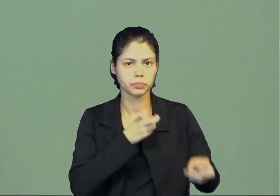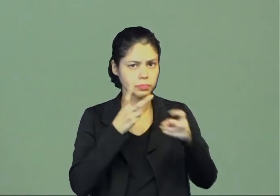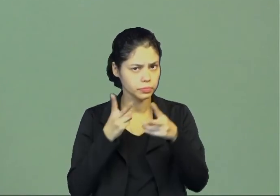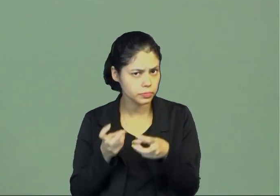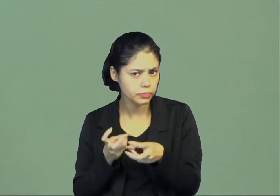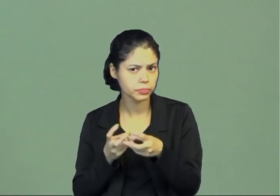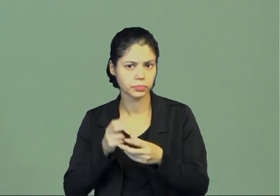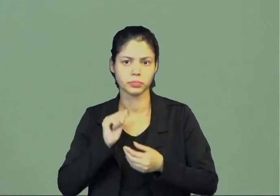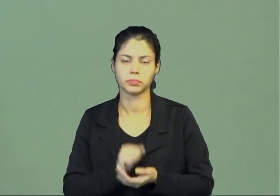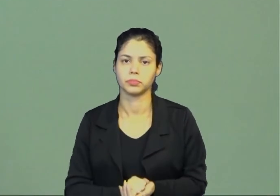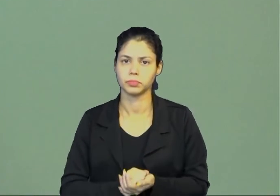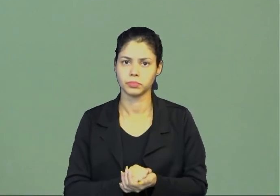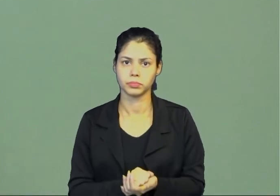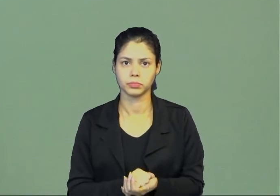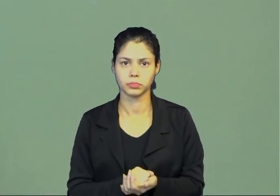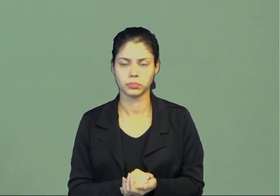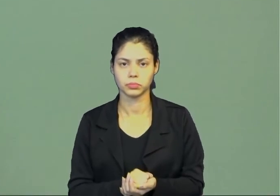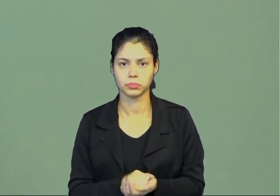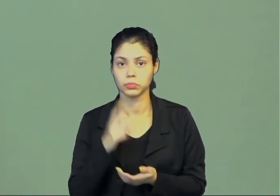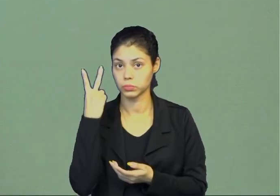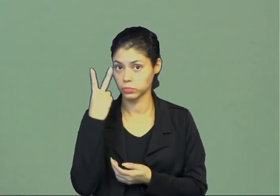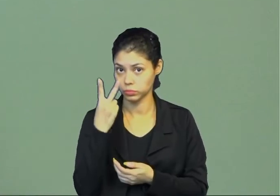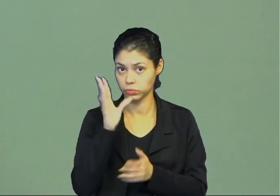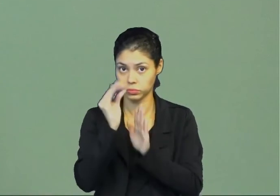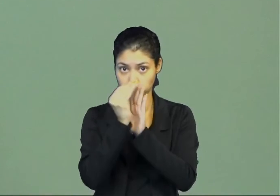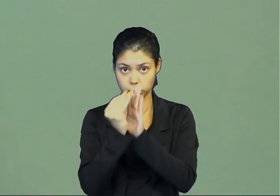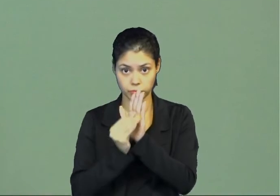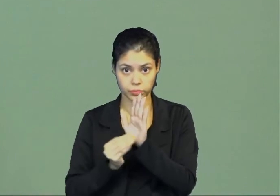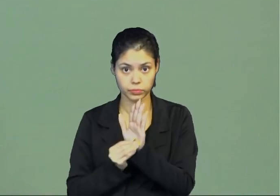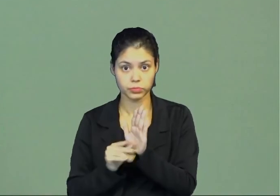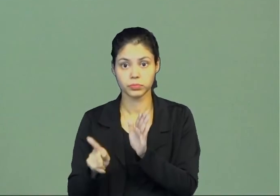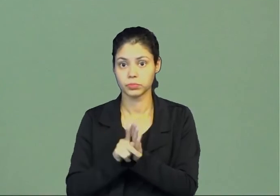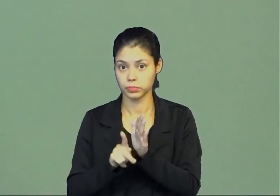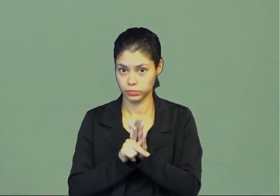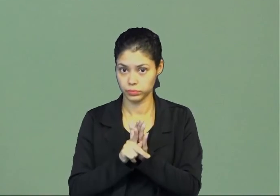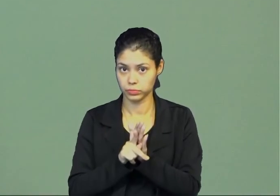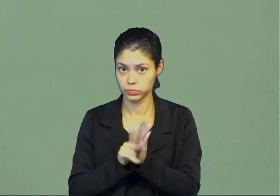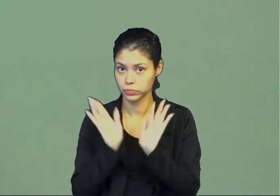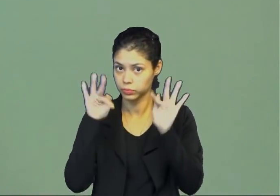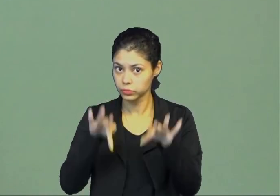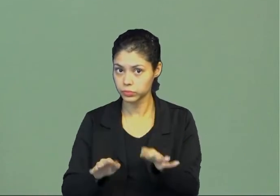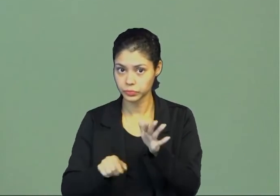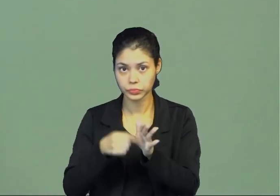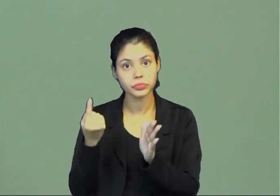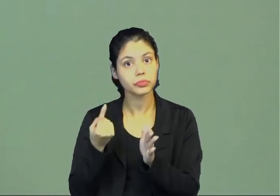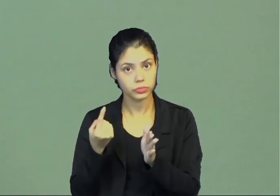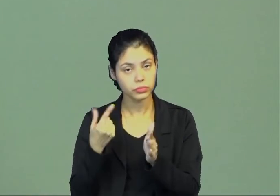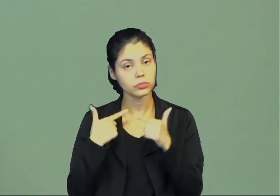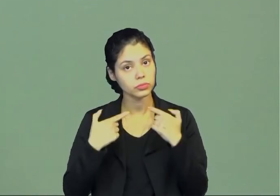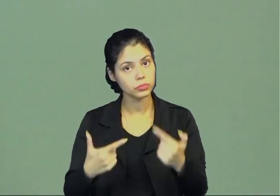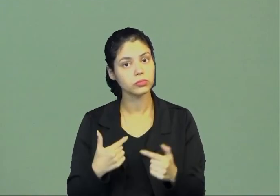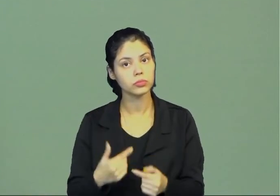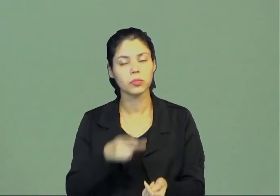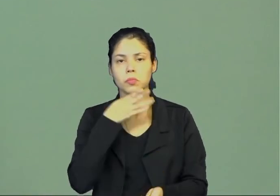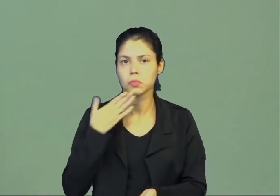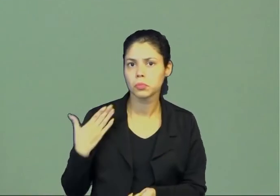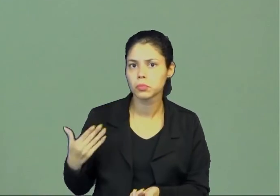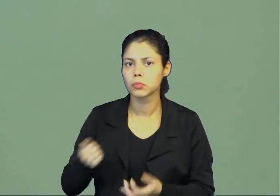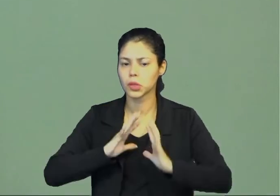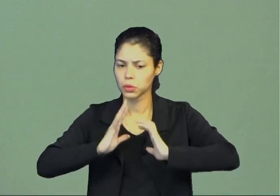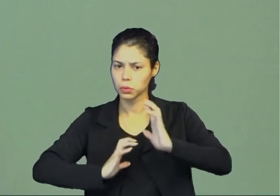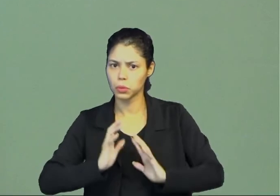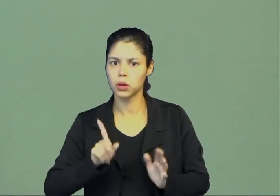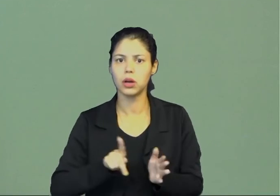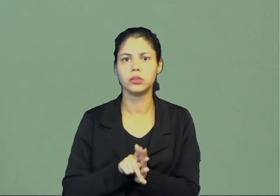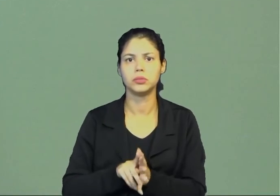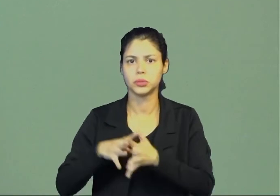Percebam, né, que dois fatores foram determinantes para o fim da Primeira Guerra Mundial, para a resolução desse conflito